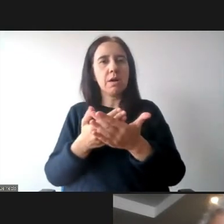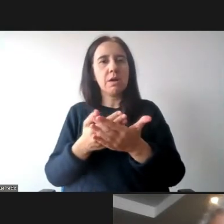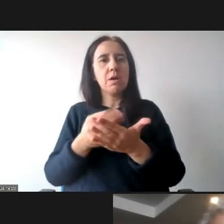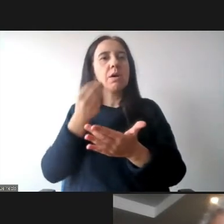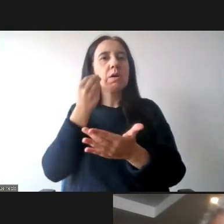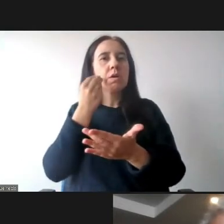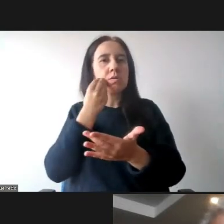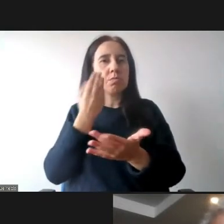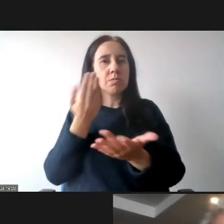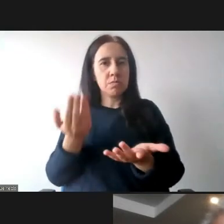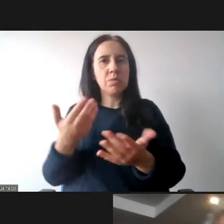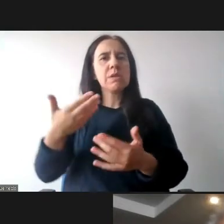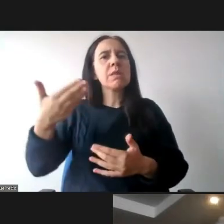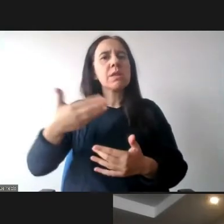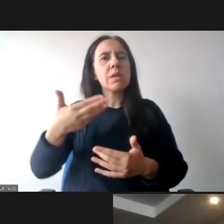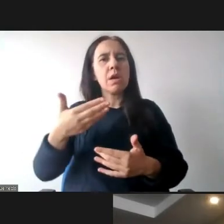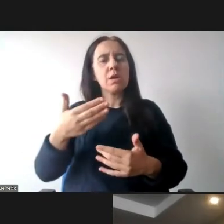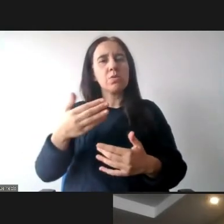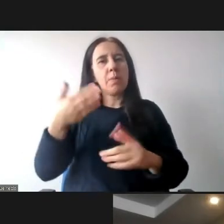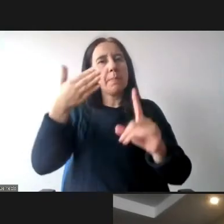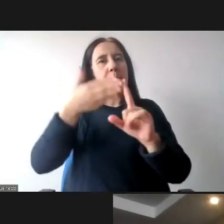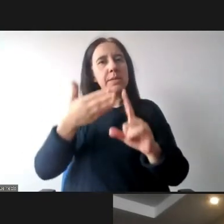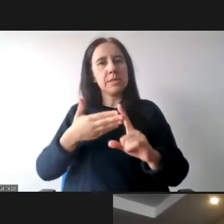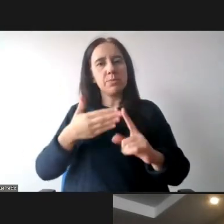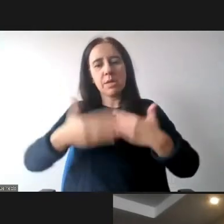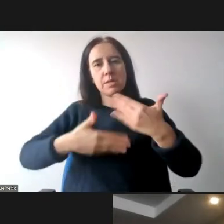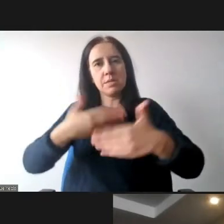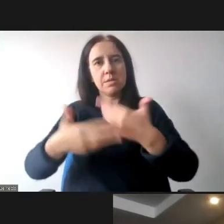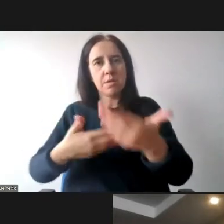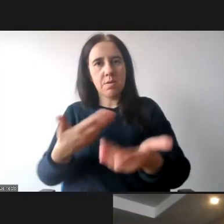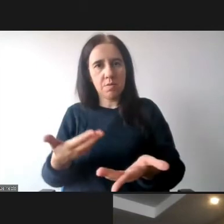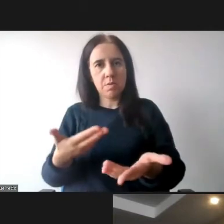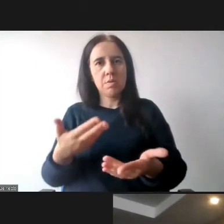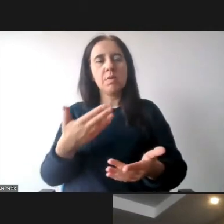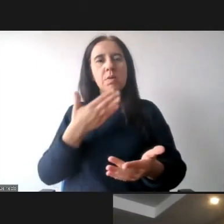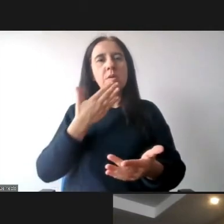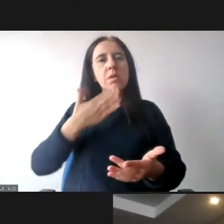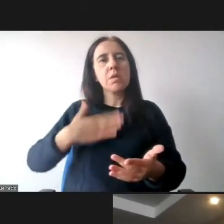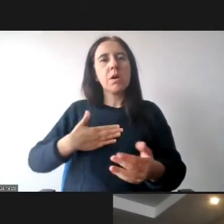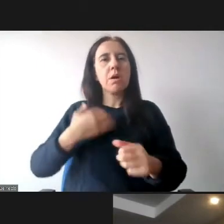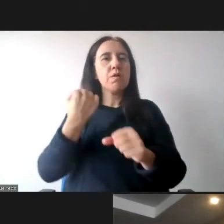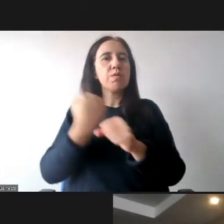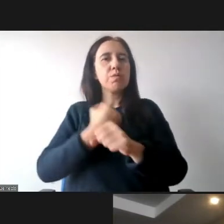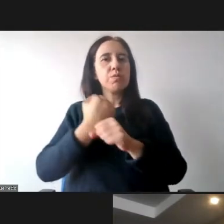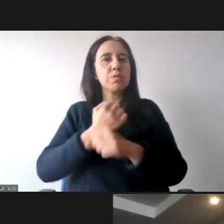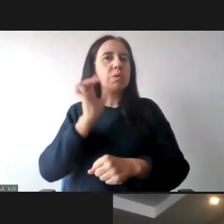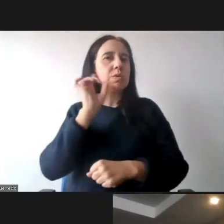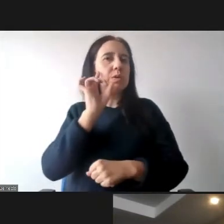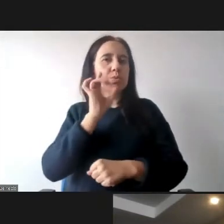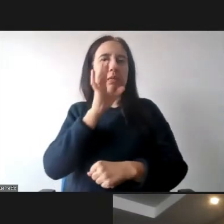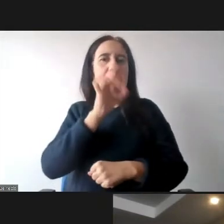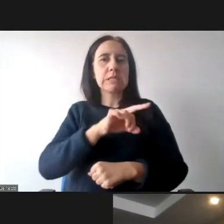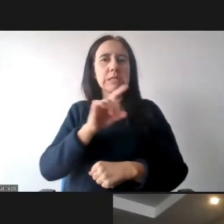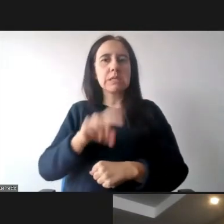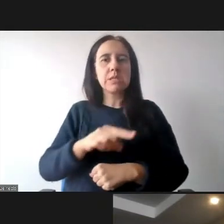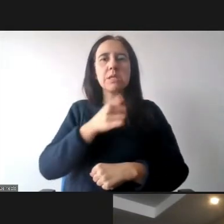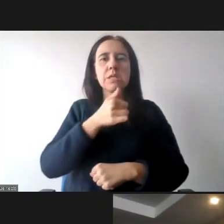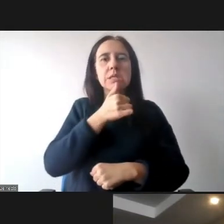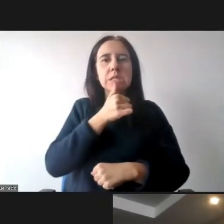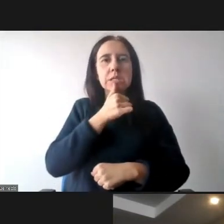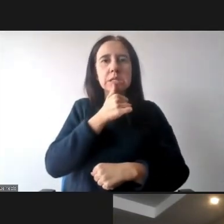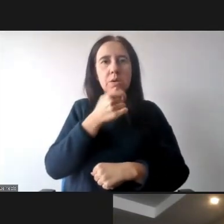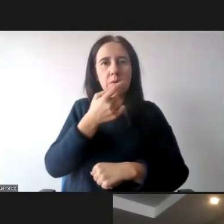realização de direitos ou de princípios, tem uma função importante na justificação das decisões